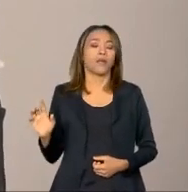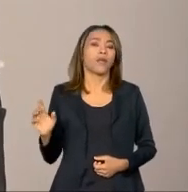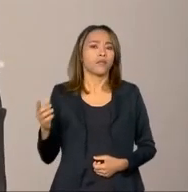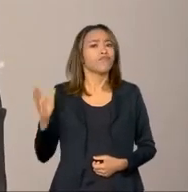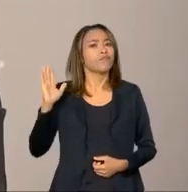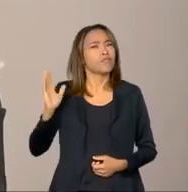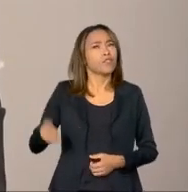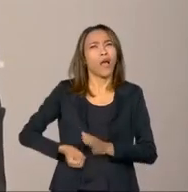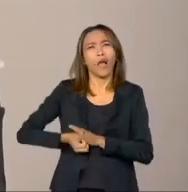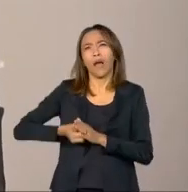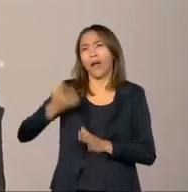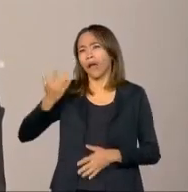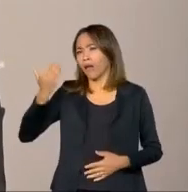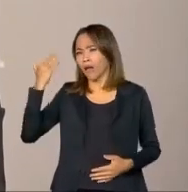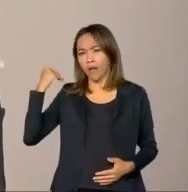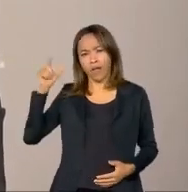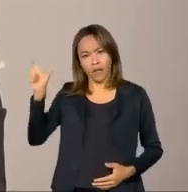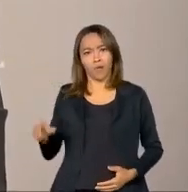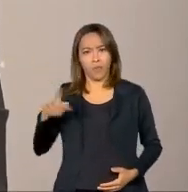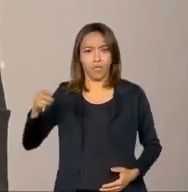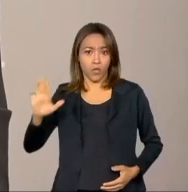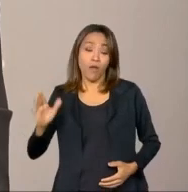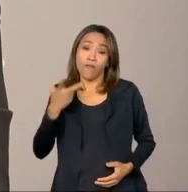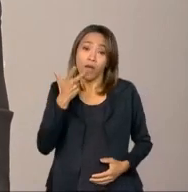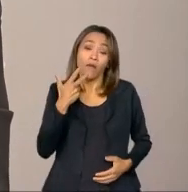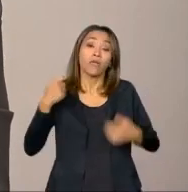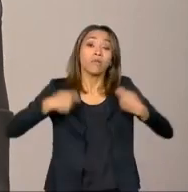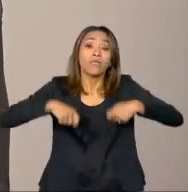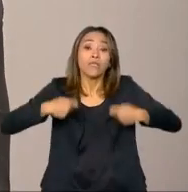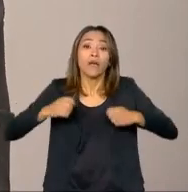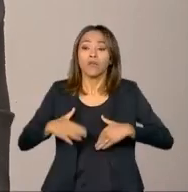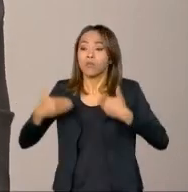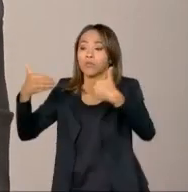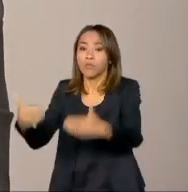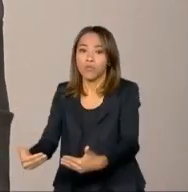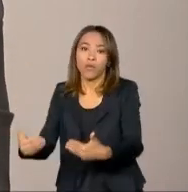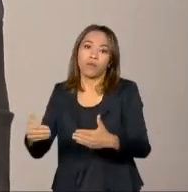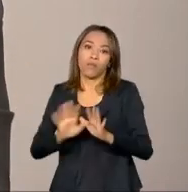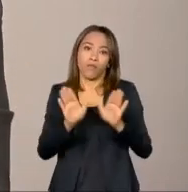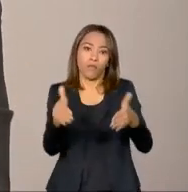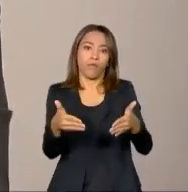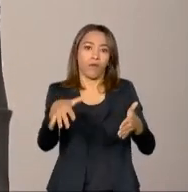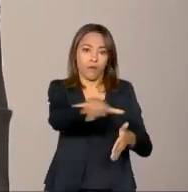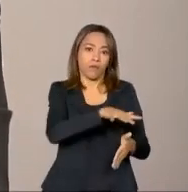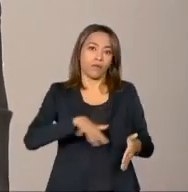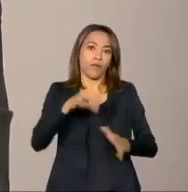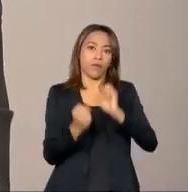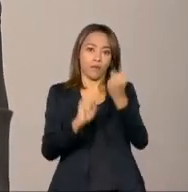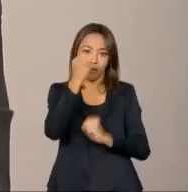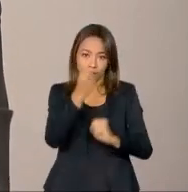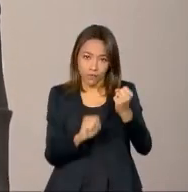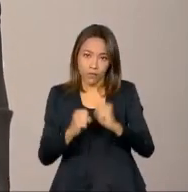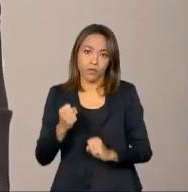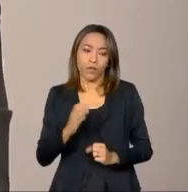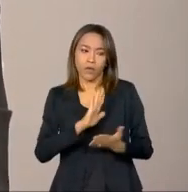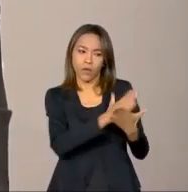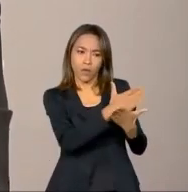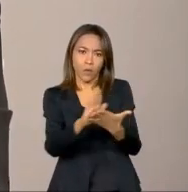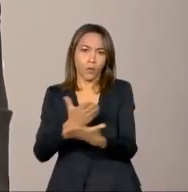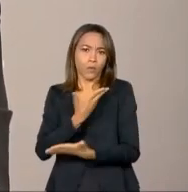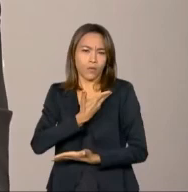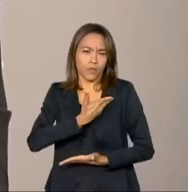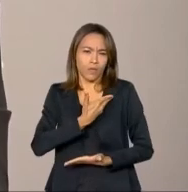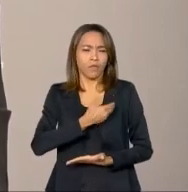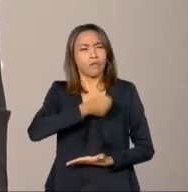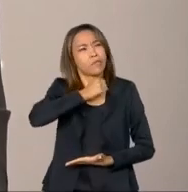falava sobre isso, sobre a necessidade de termos um ministério específico para essa pasta. Alguns amigos da luta